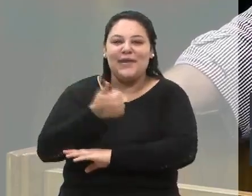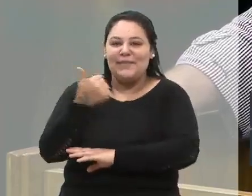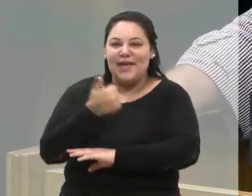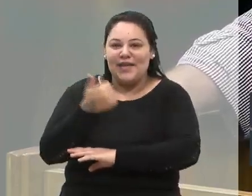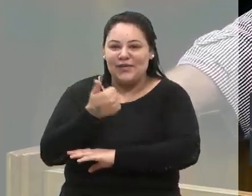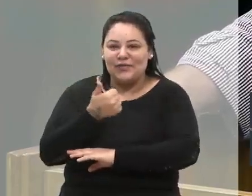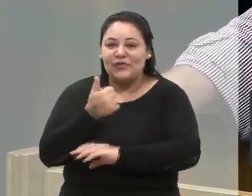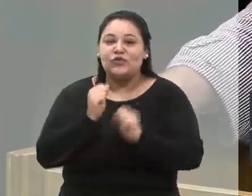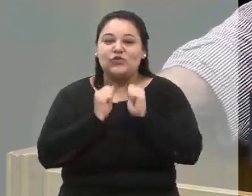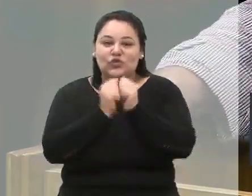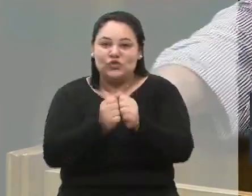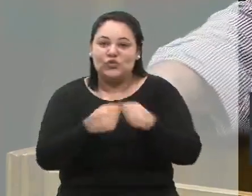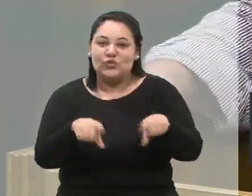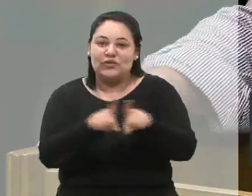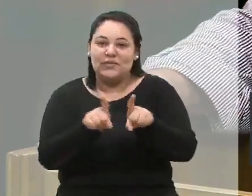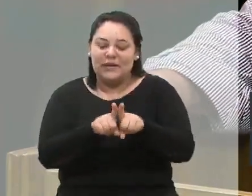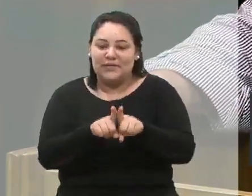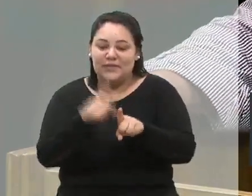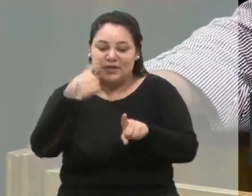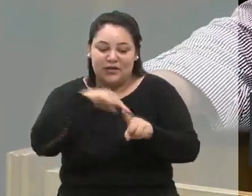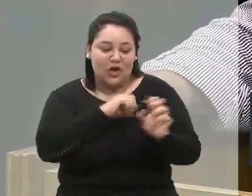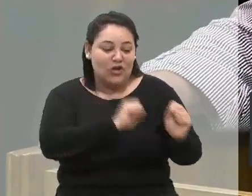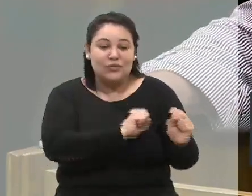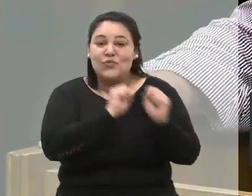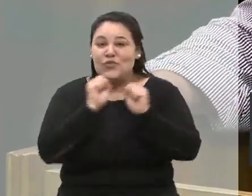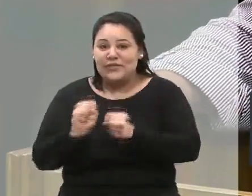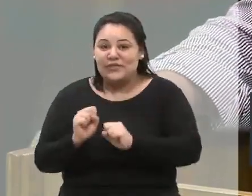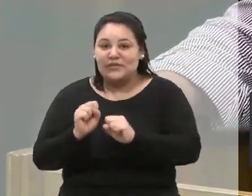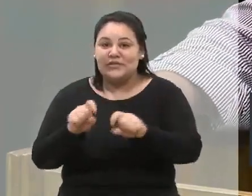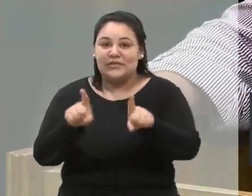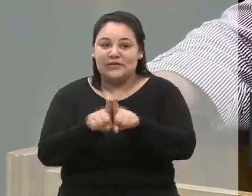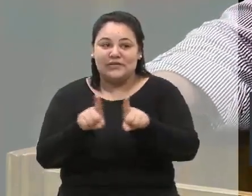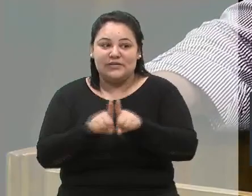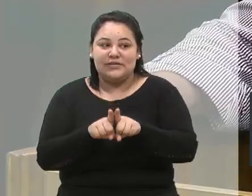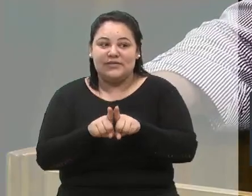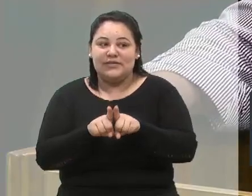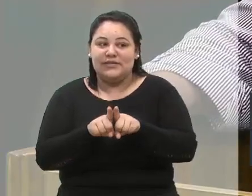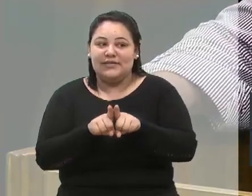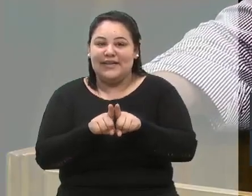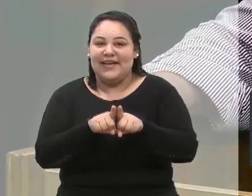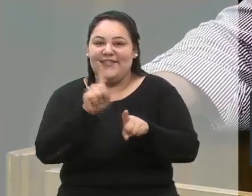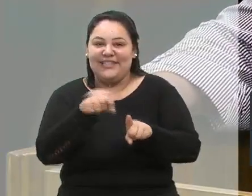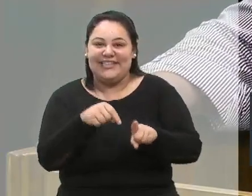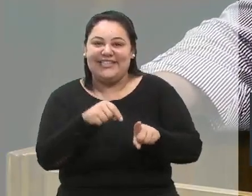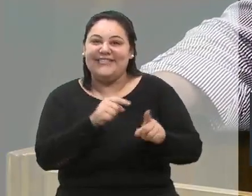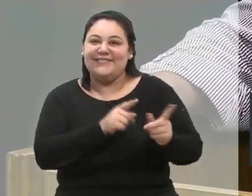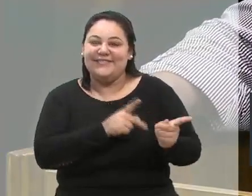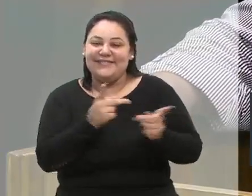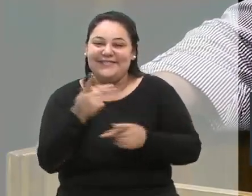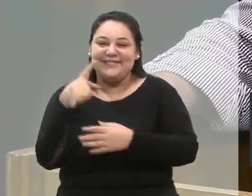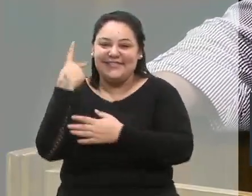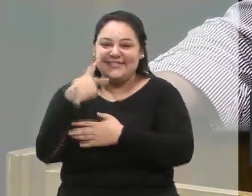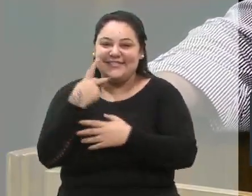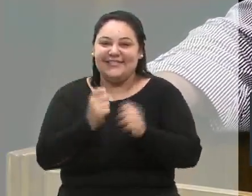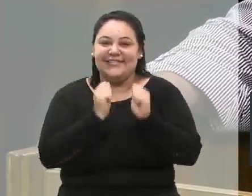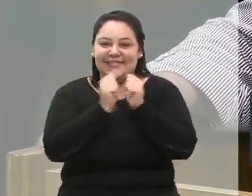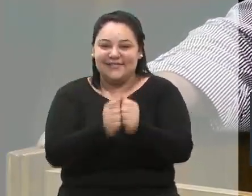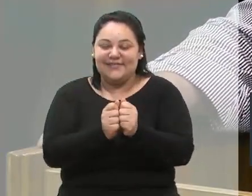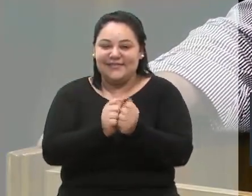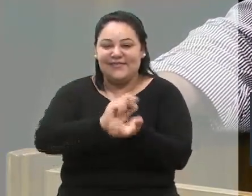juntos, para que a gente possa estar lá nos pavilhões. Então, vários